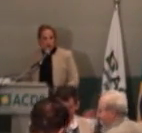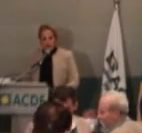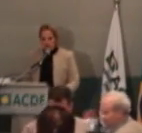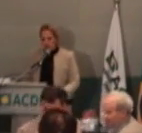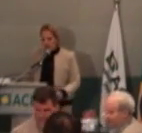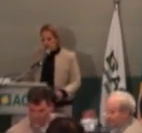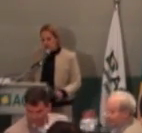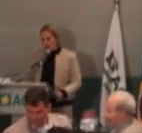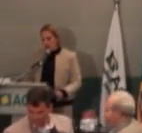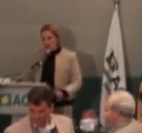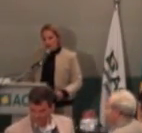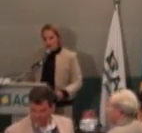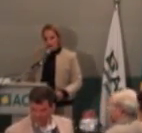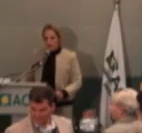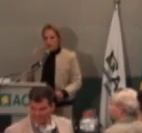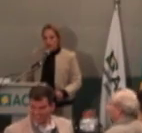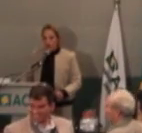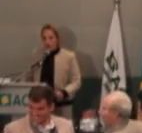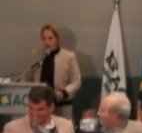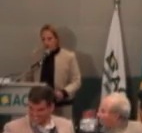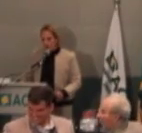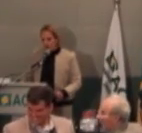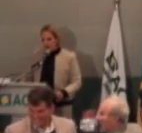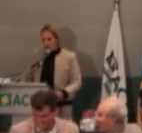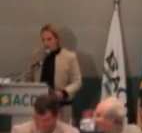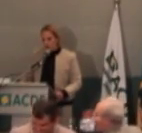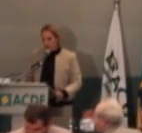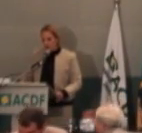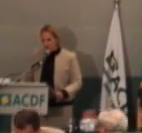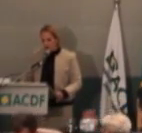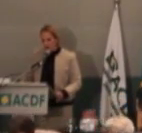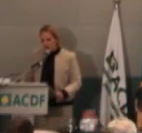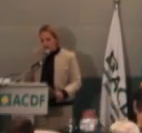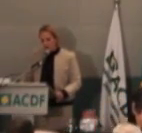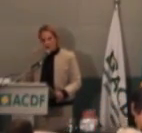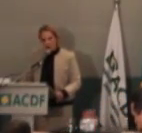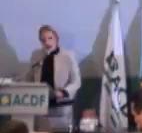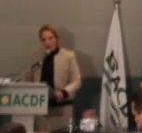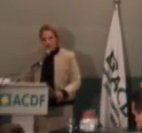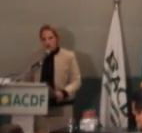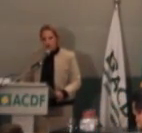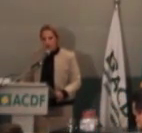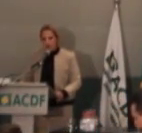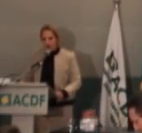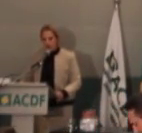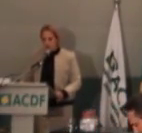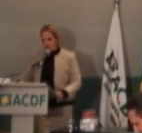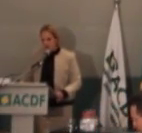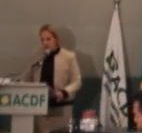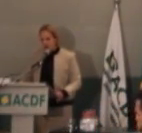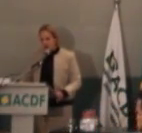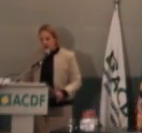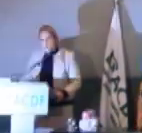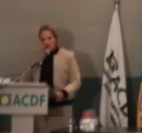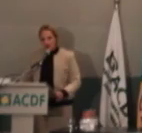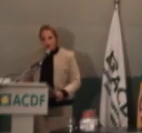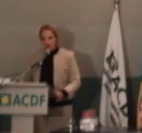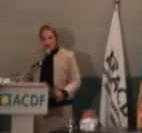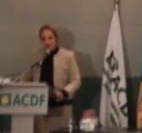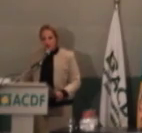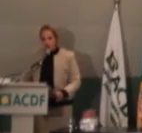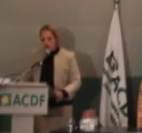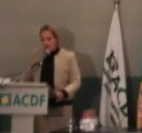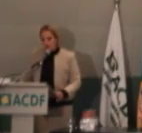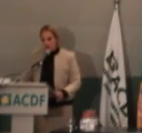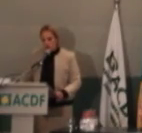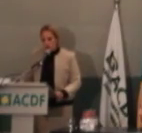atenção, senhoras e senhores. Como acordado anteriormente, a segunda parte será feita